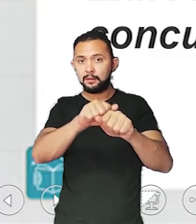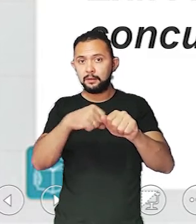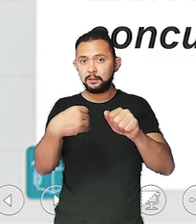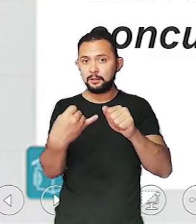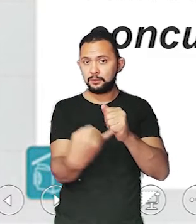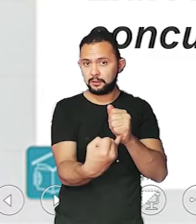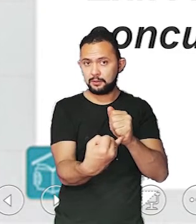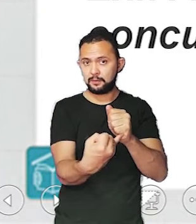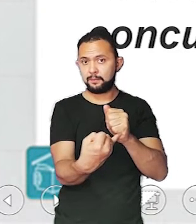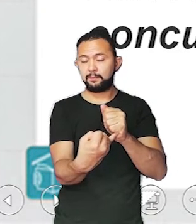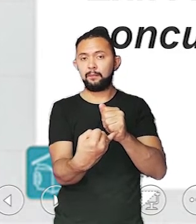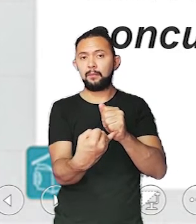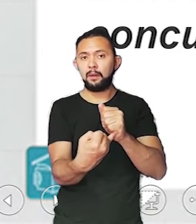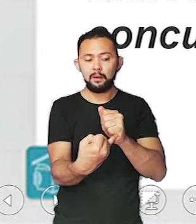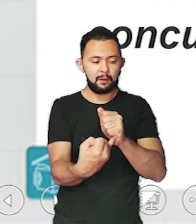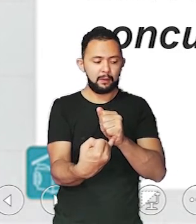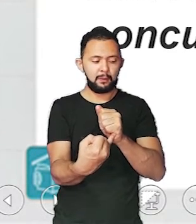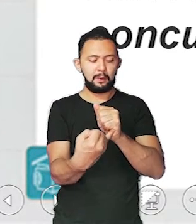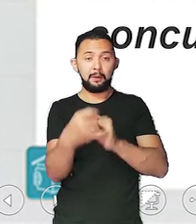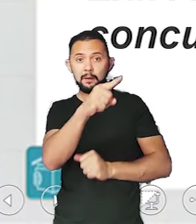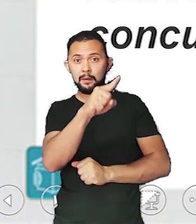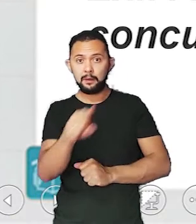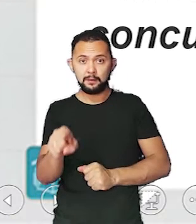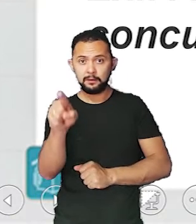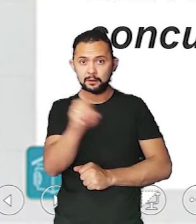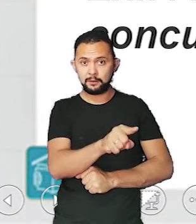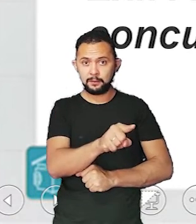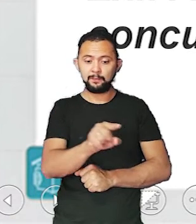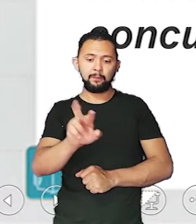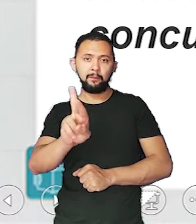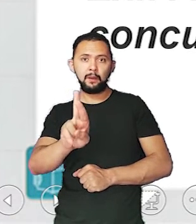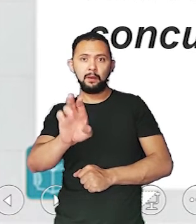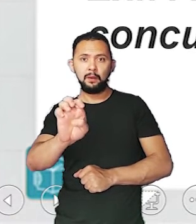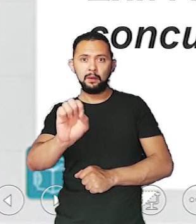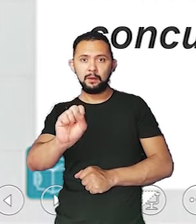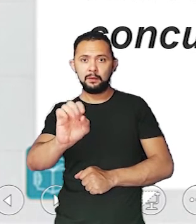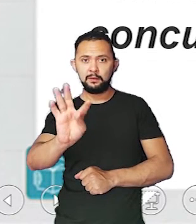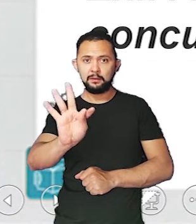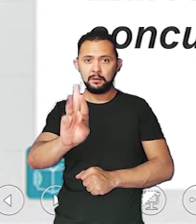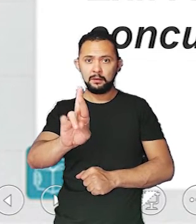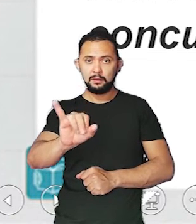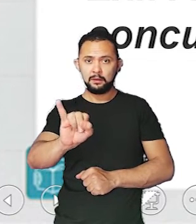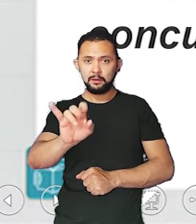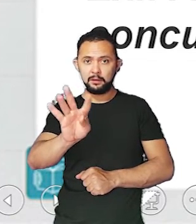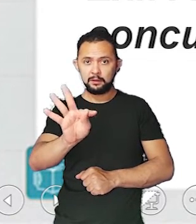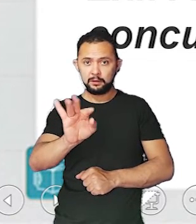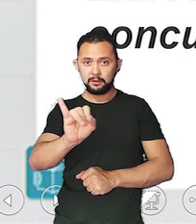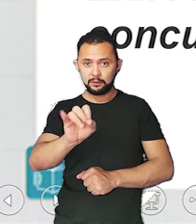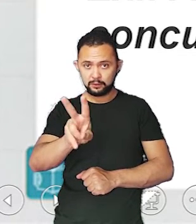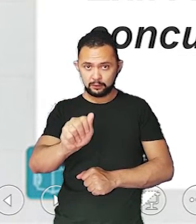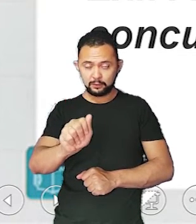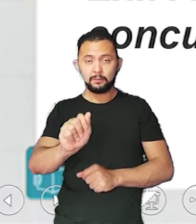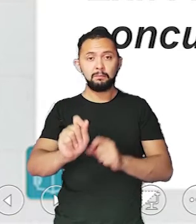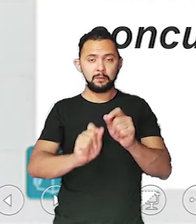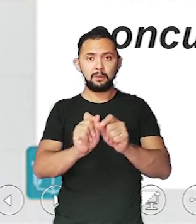né? Sem. Sem o quê, professor? Sem vírgula, ausência. Ausência de vírgula restritiva, ok? E